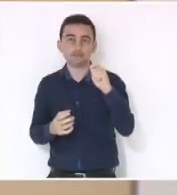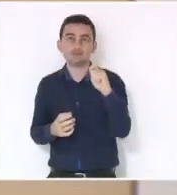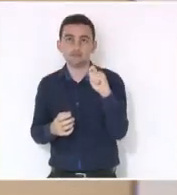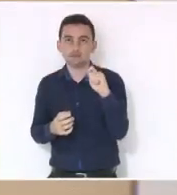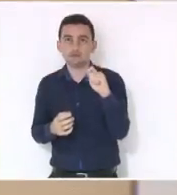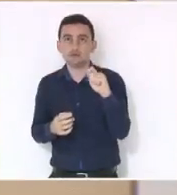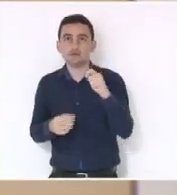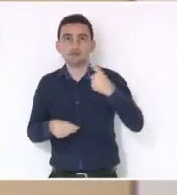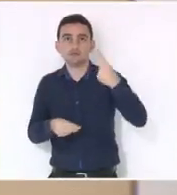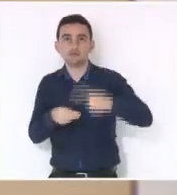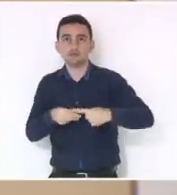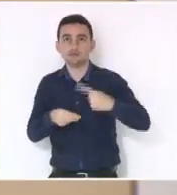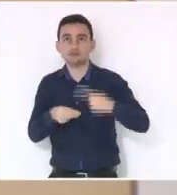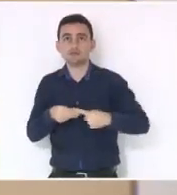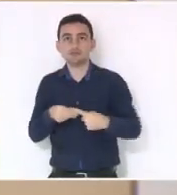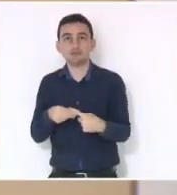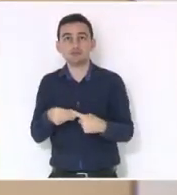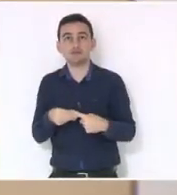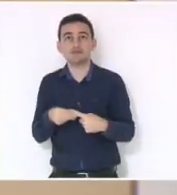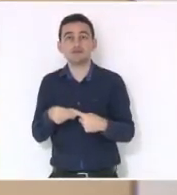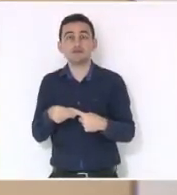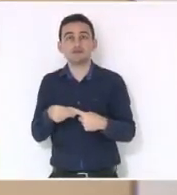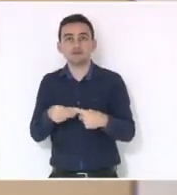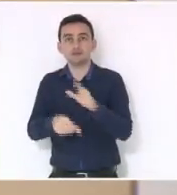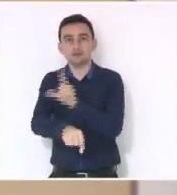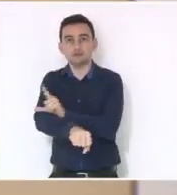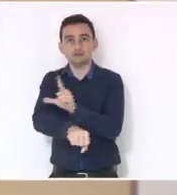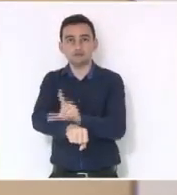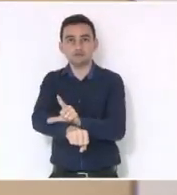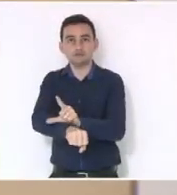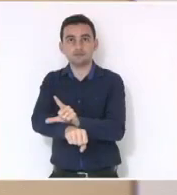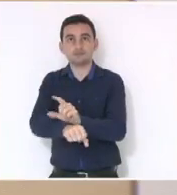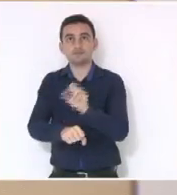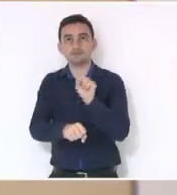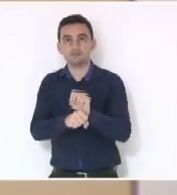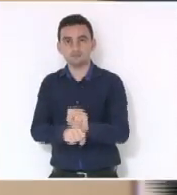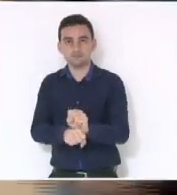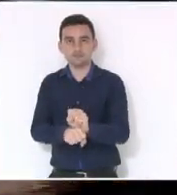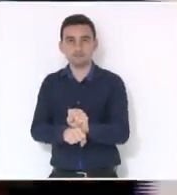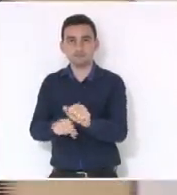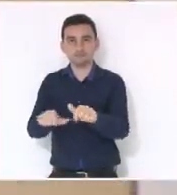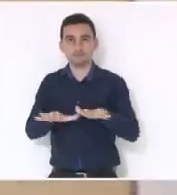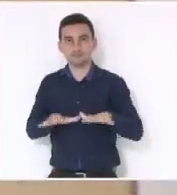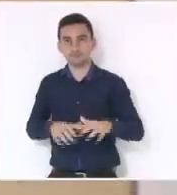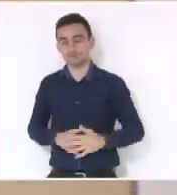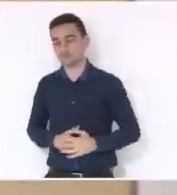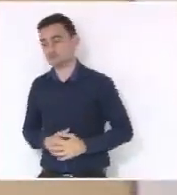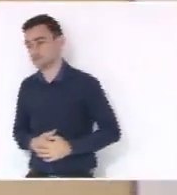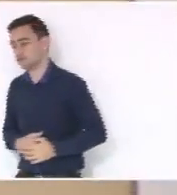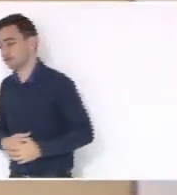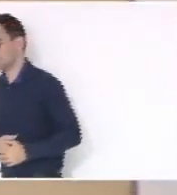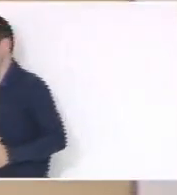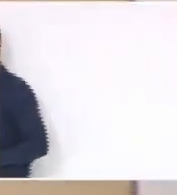Lages e região. Portanto, está suspensa a sessão.